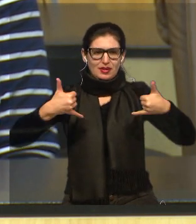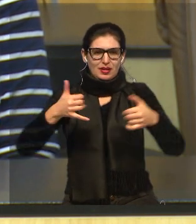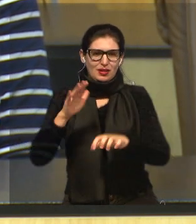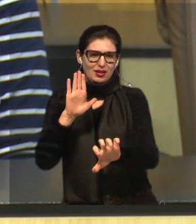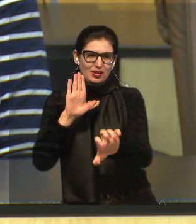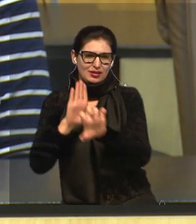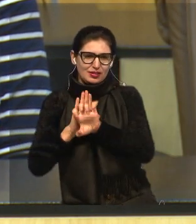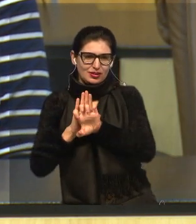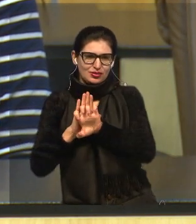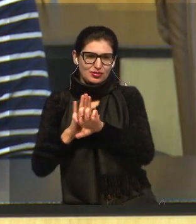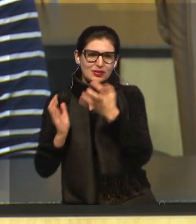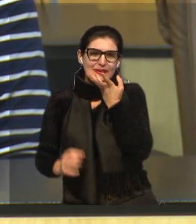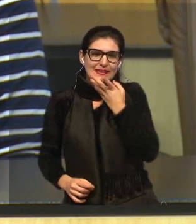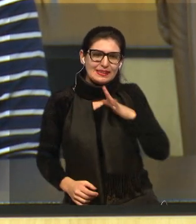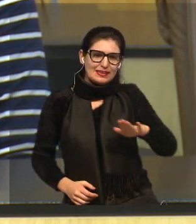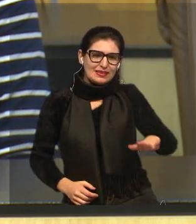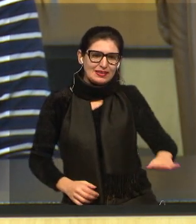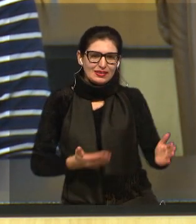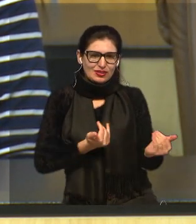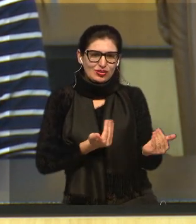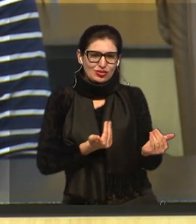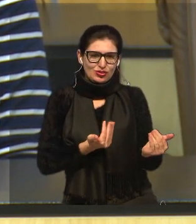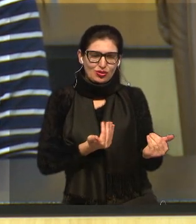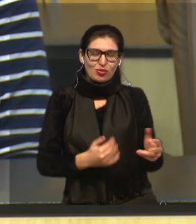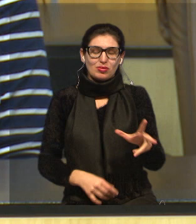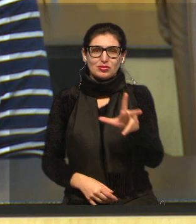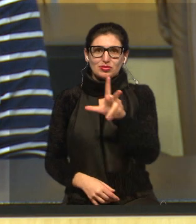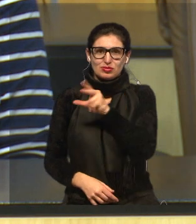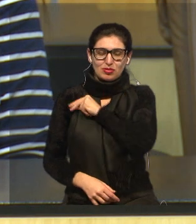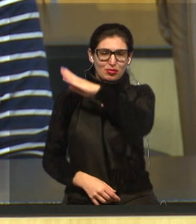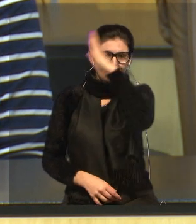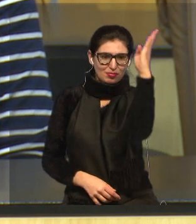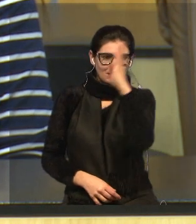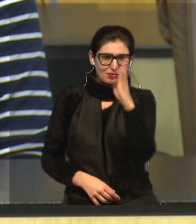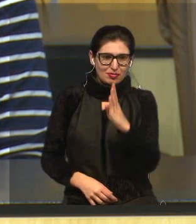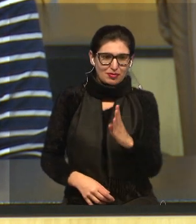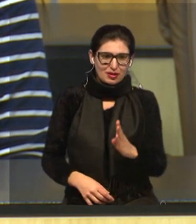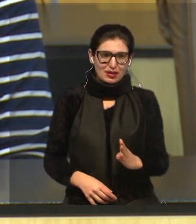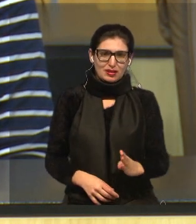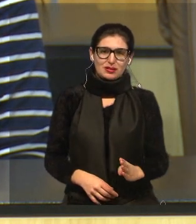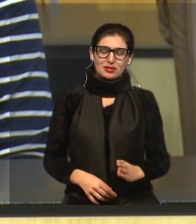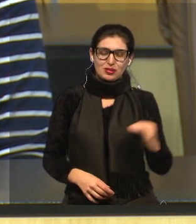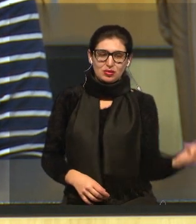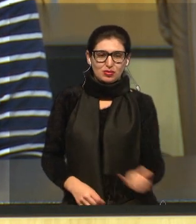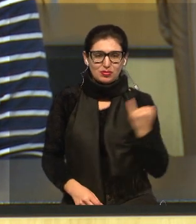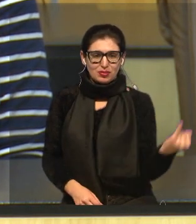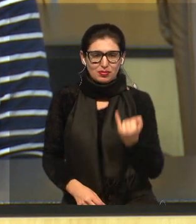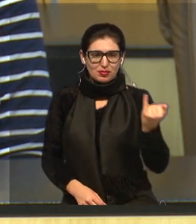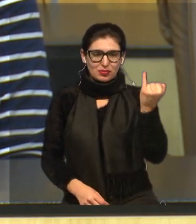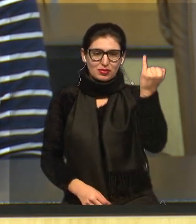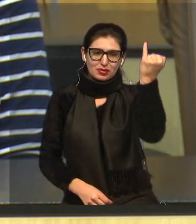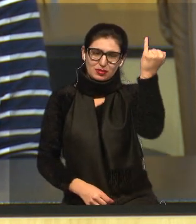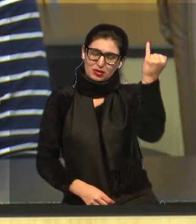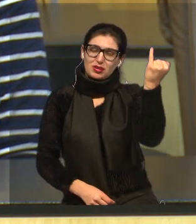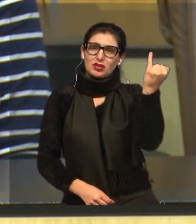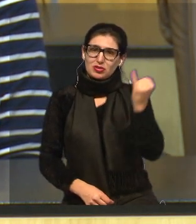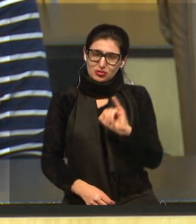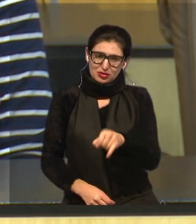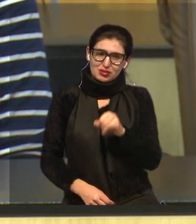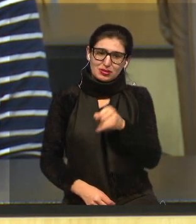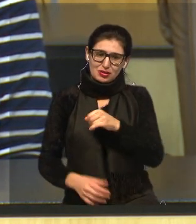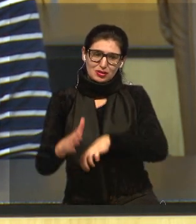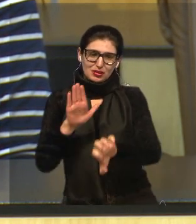e do Adolescente, é quão vanguardista o Brasil é nessa área da infância e da juventude.